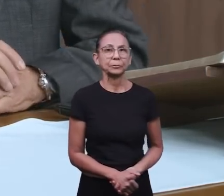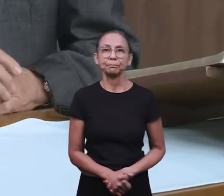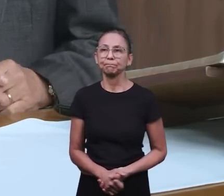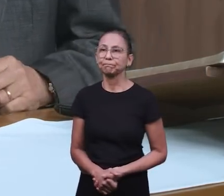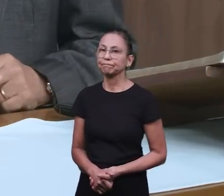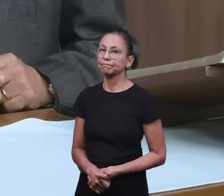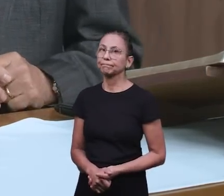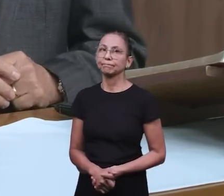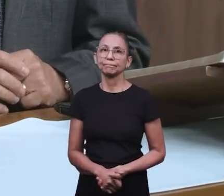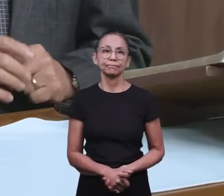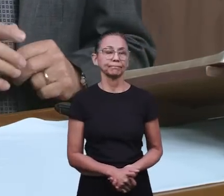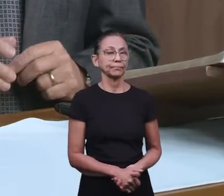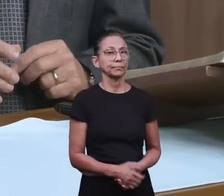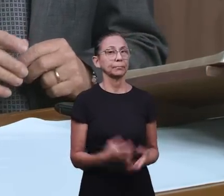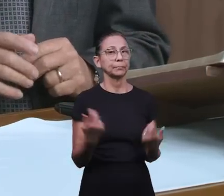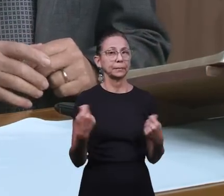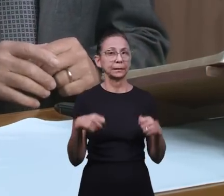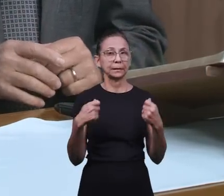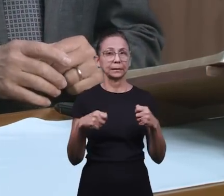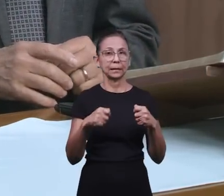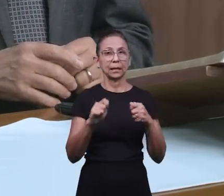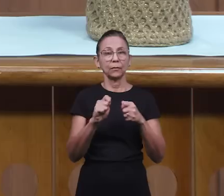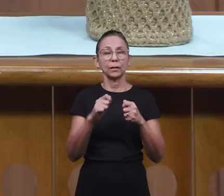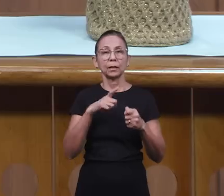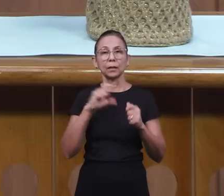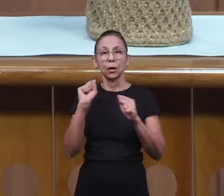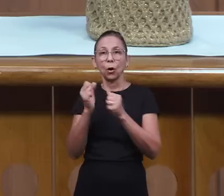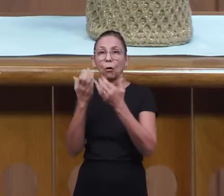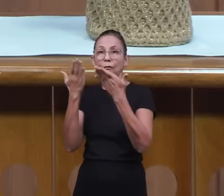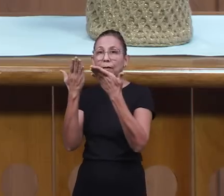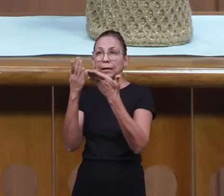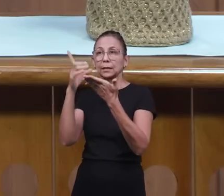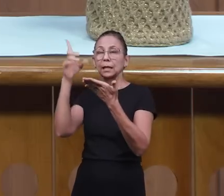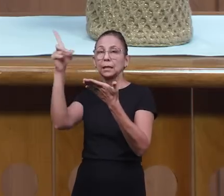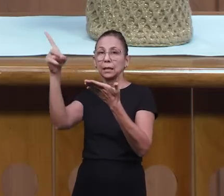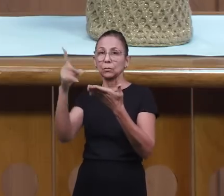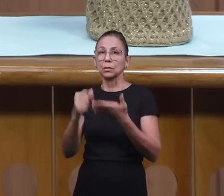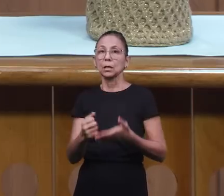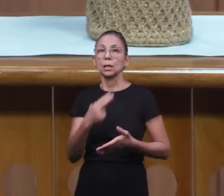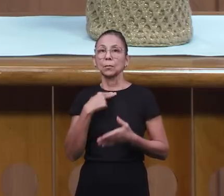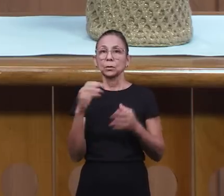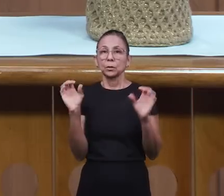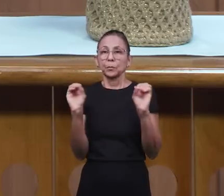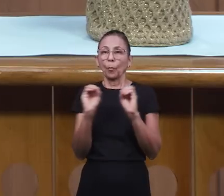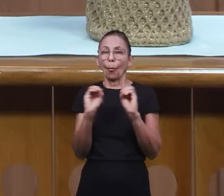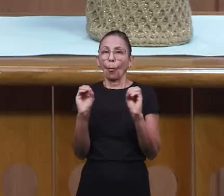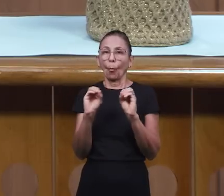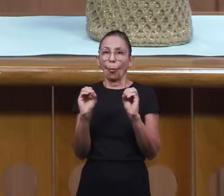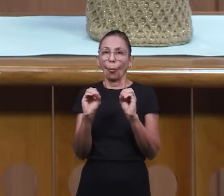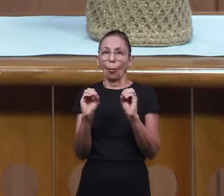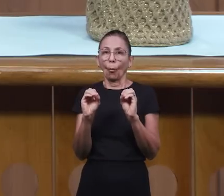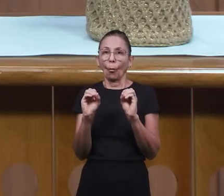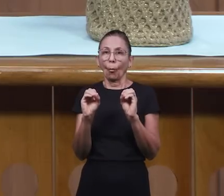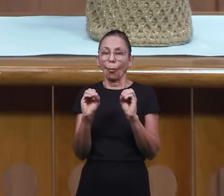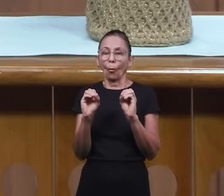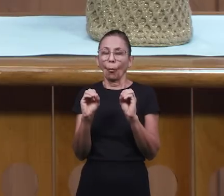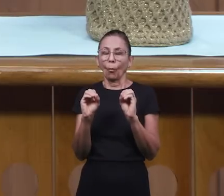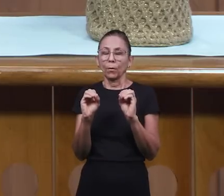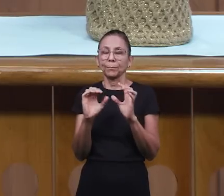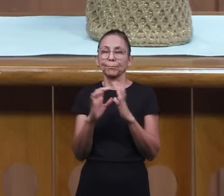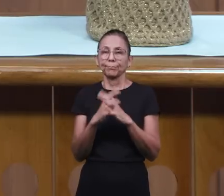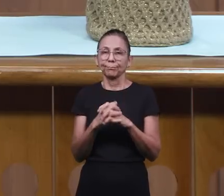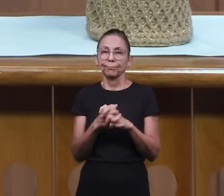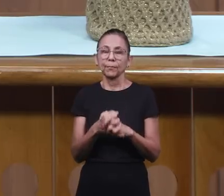comparecer perante o Senhor de mãos vazias. Quanto maior a quantidade de coisas que se levava